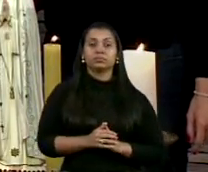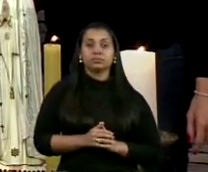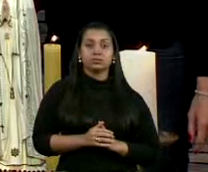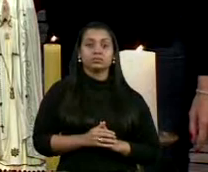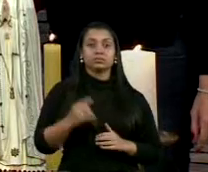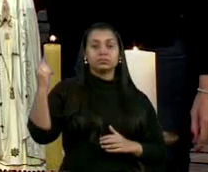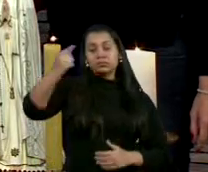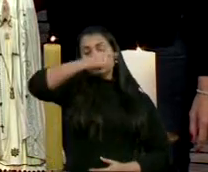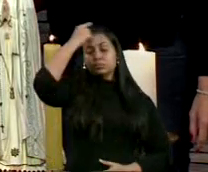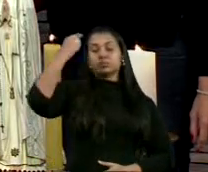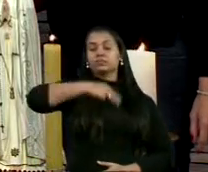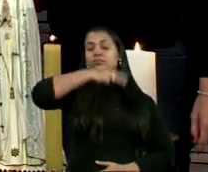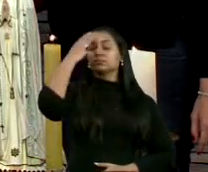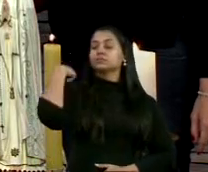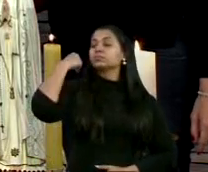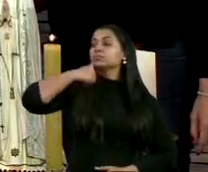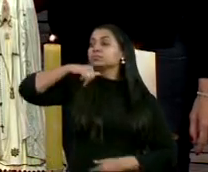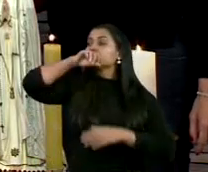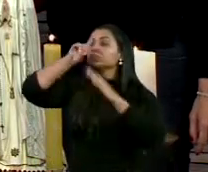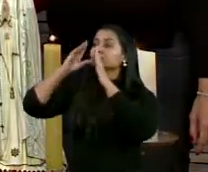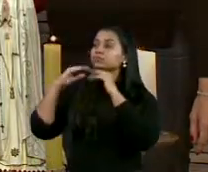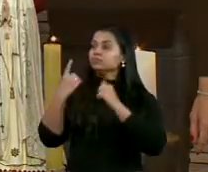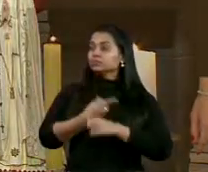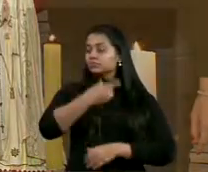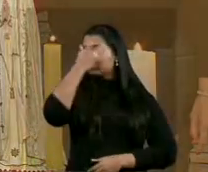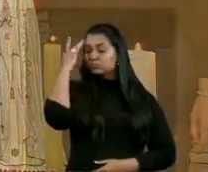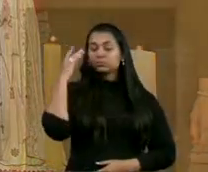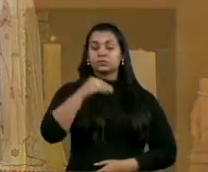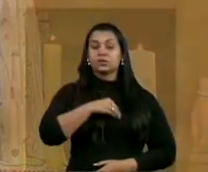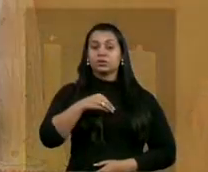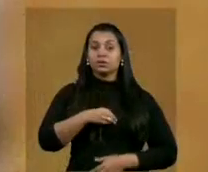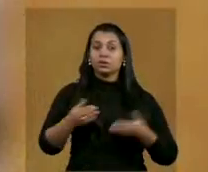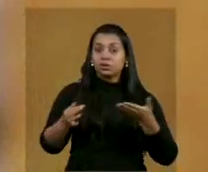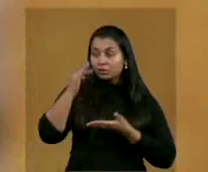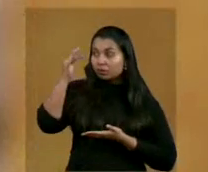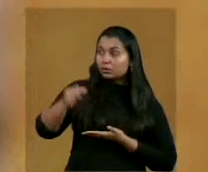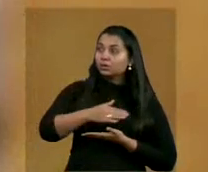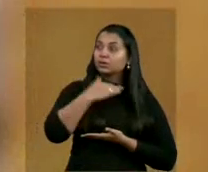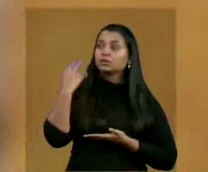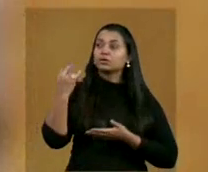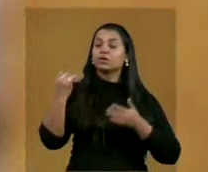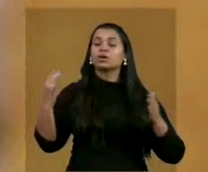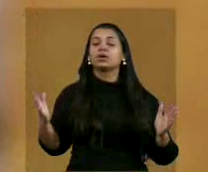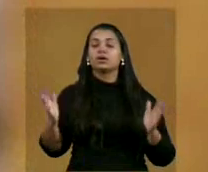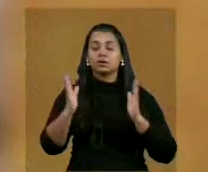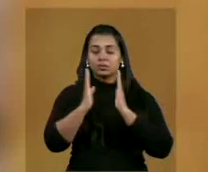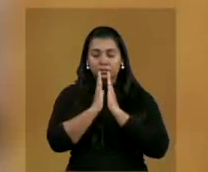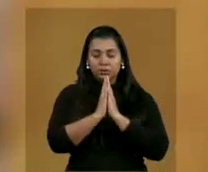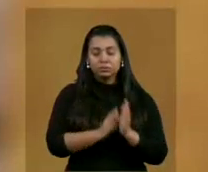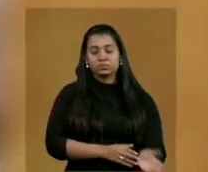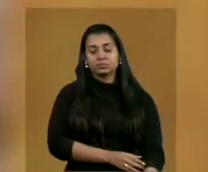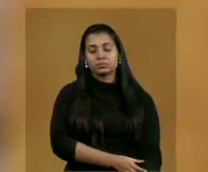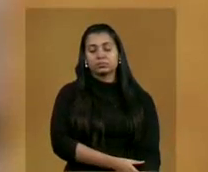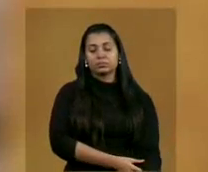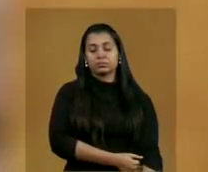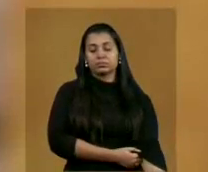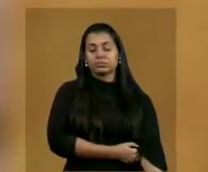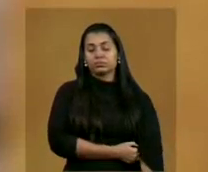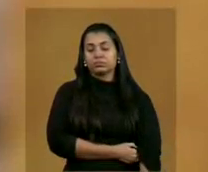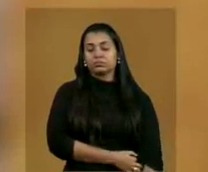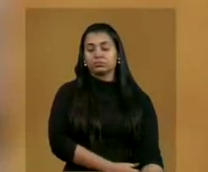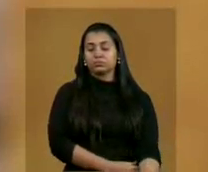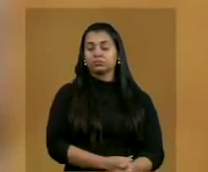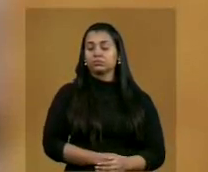ventre, Jesus. Santa Maria, Mãe de Deus, rogai por nós, pecadores, agora e na hora de nossa